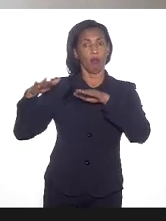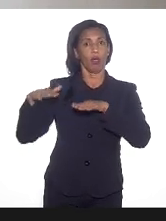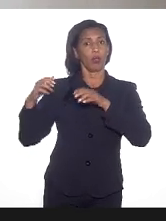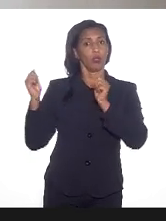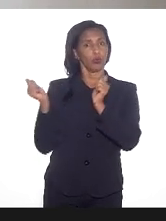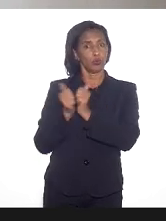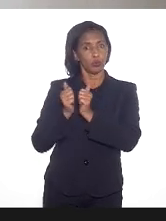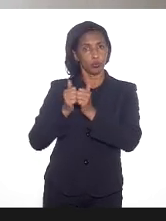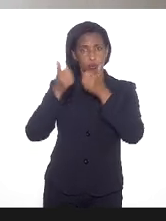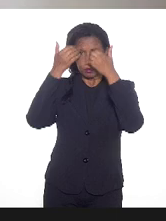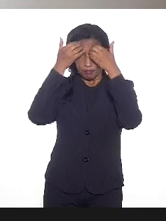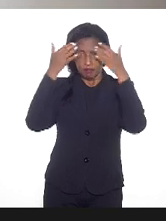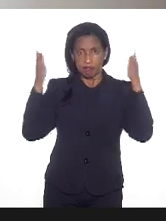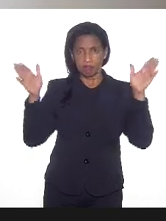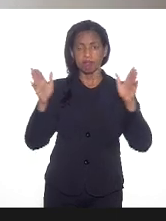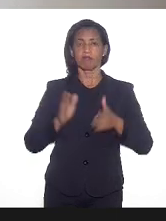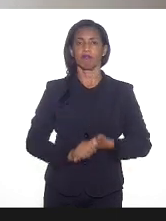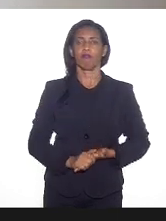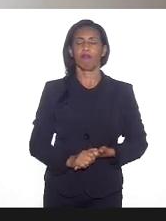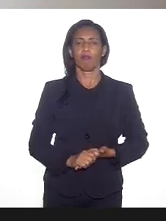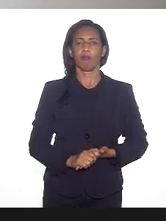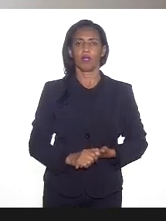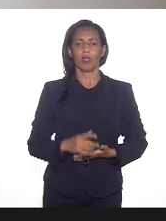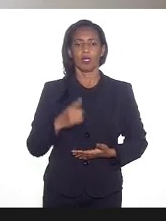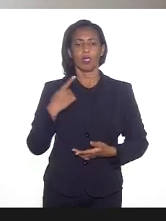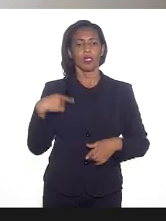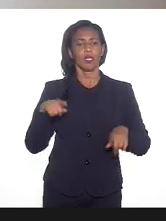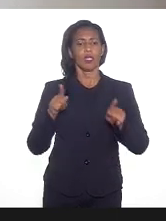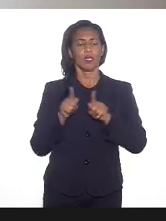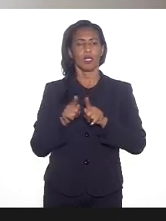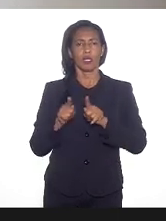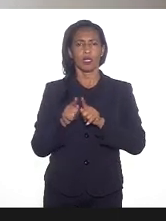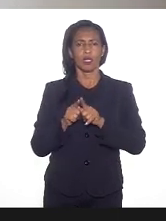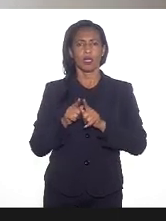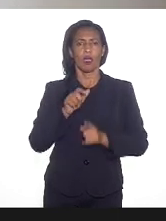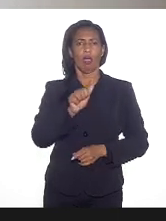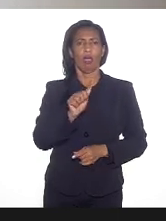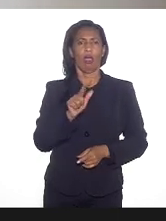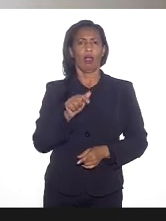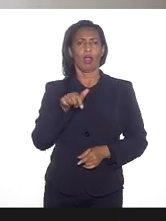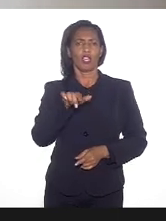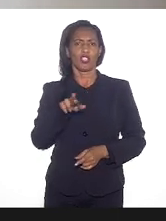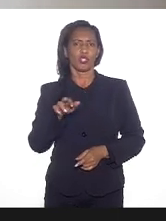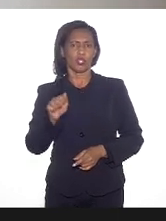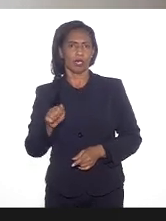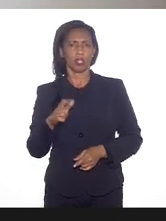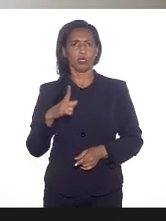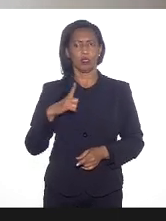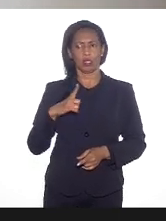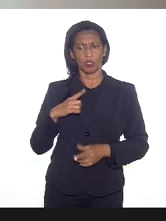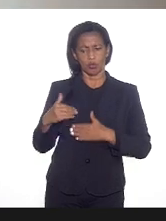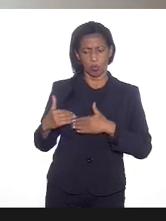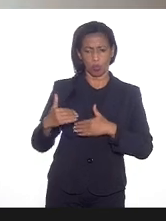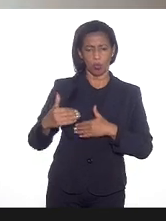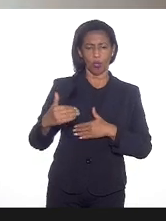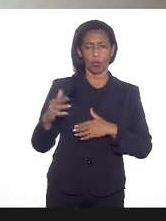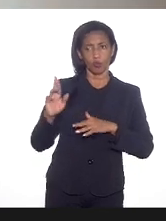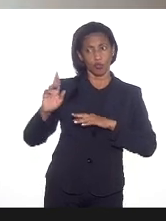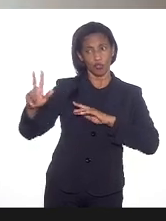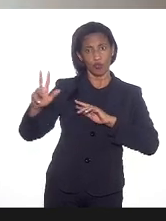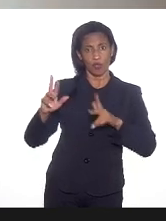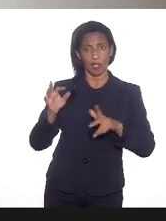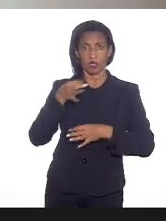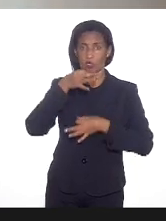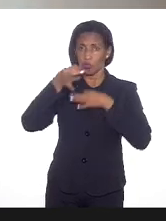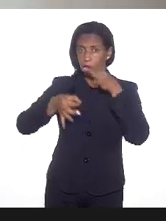sobre o processo, e mesmo o deputado Alexandre Freitas, com quem a gente, ao longo da CPI, colecionou diferenças, mas